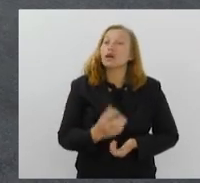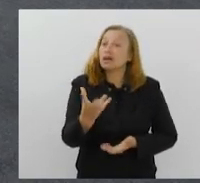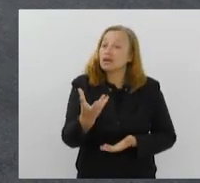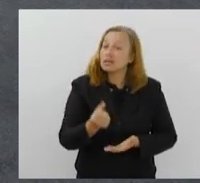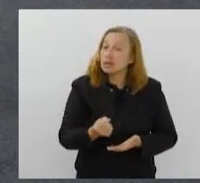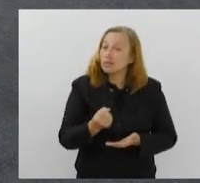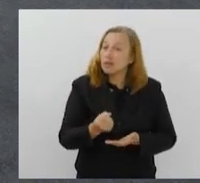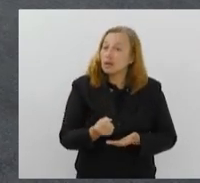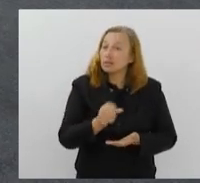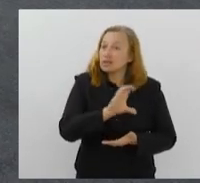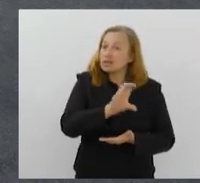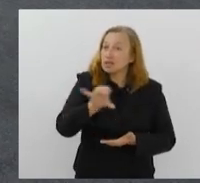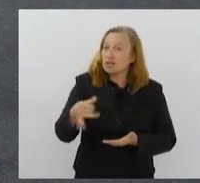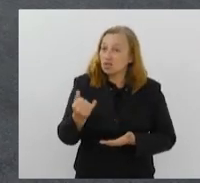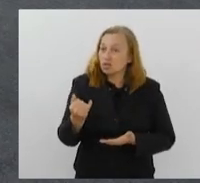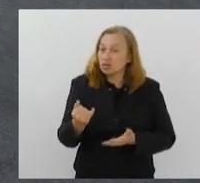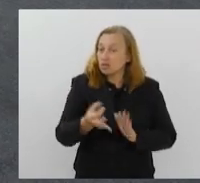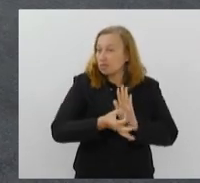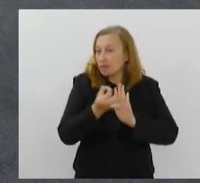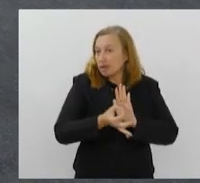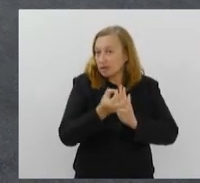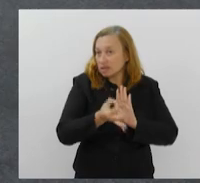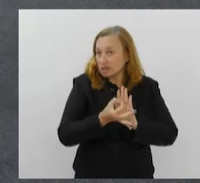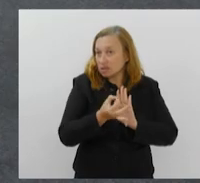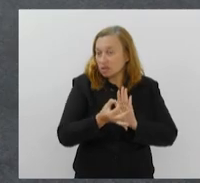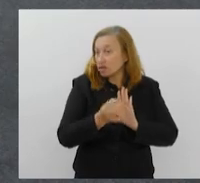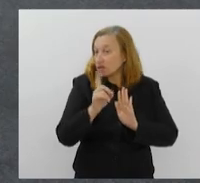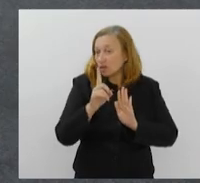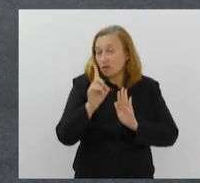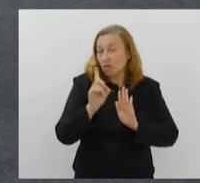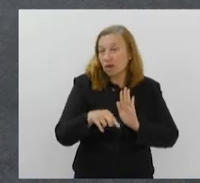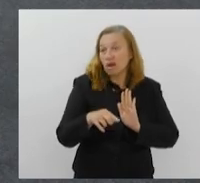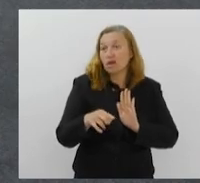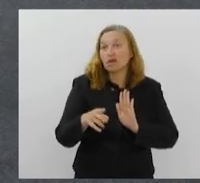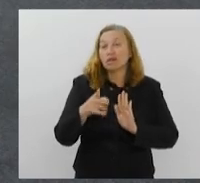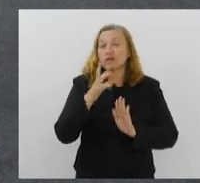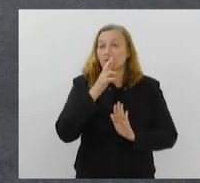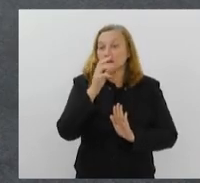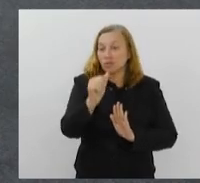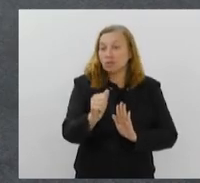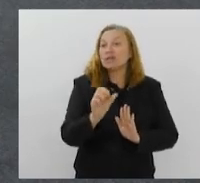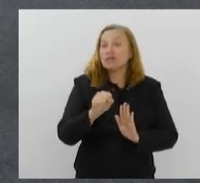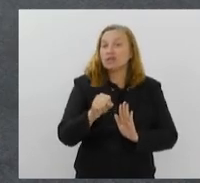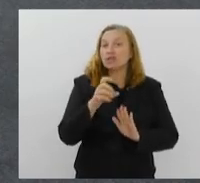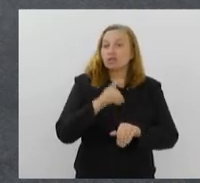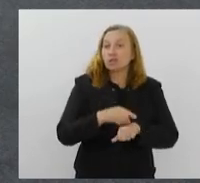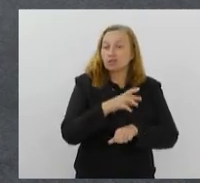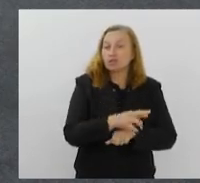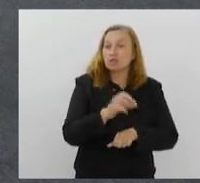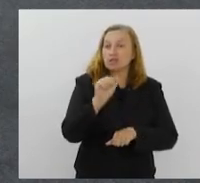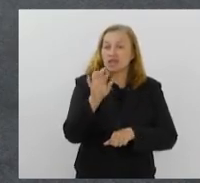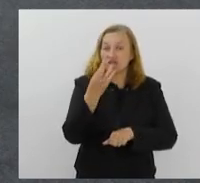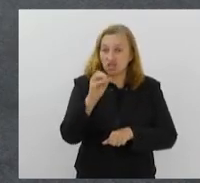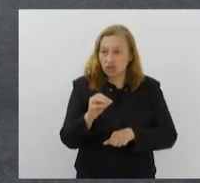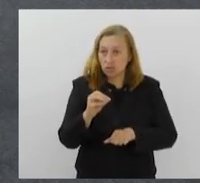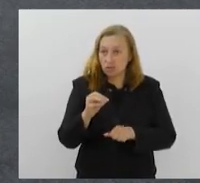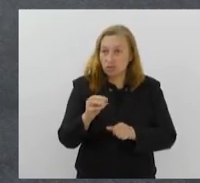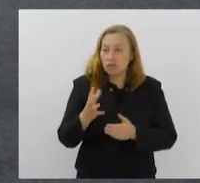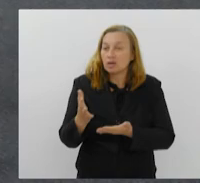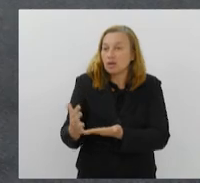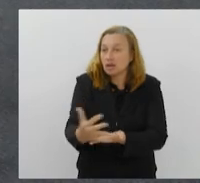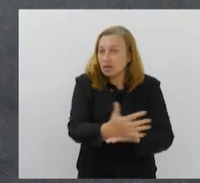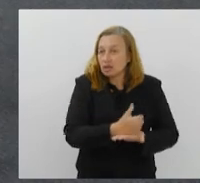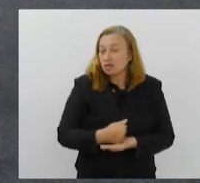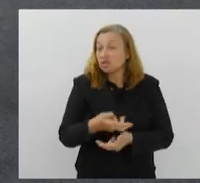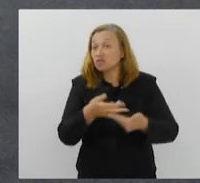recebeu da CCJ, parecerista não foi o deputado Rodrigo Amorim, foi o doutor Serginho, acatando